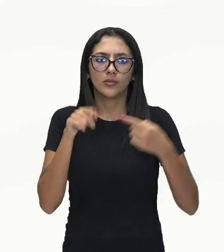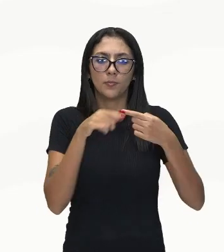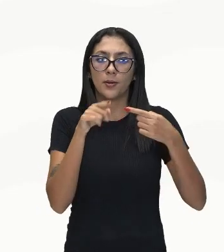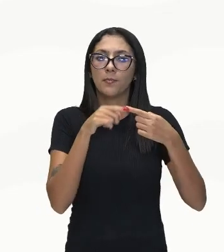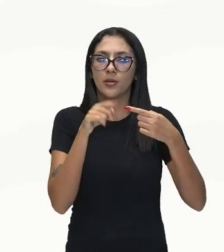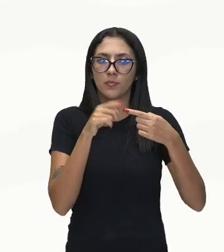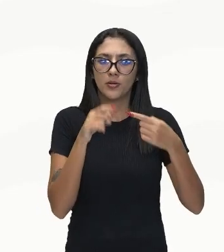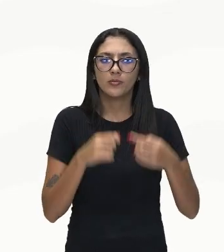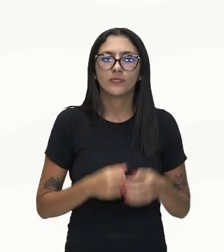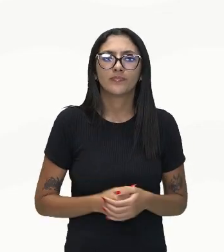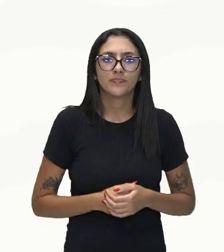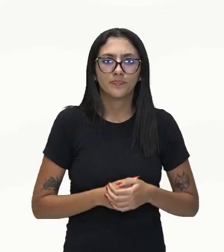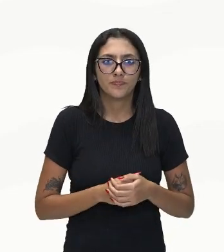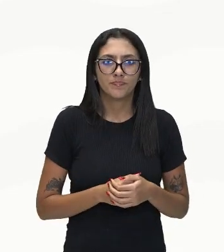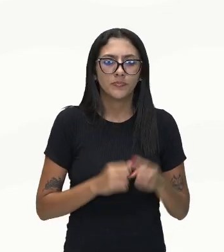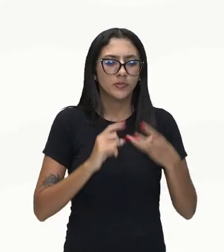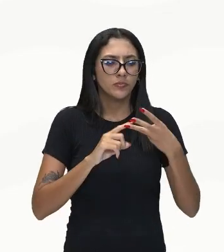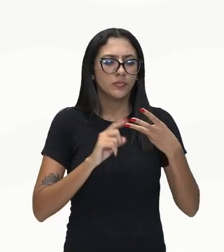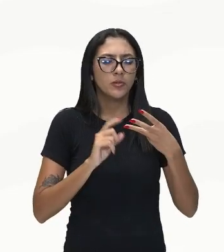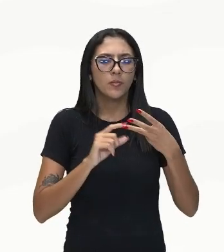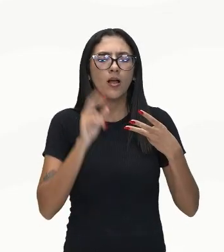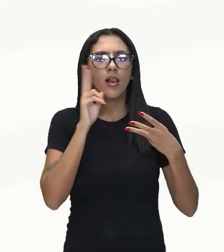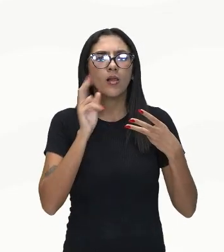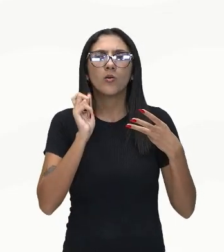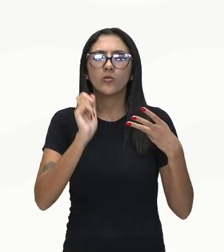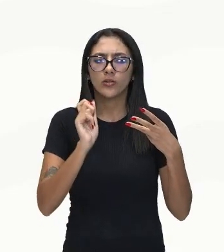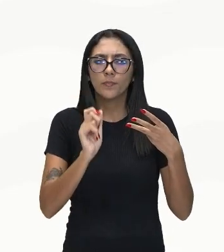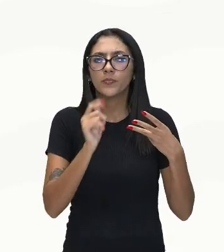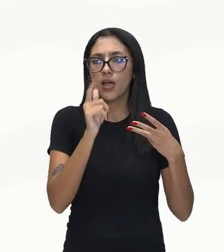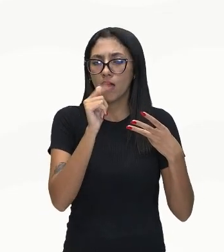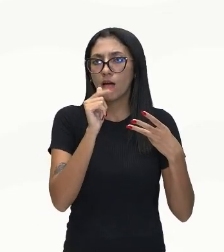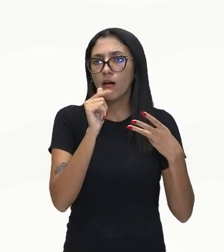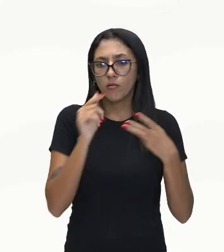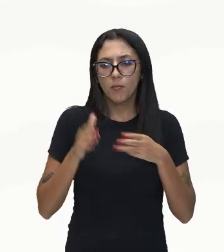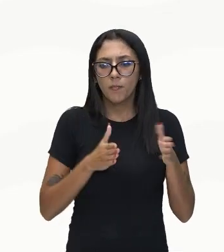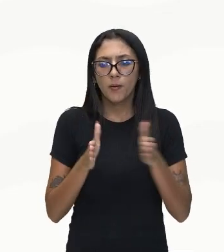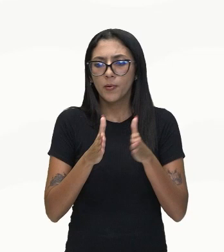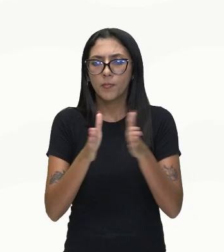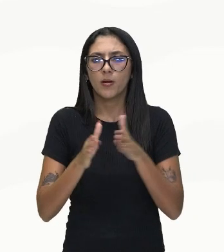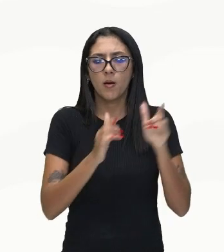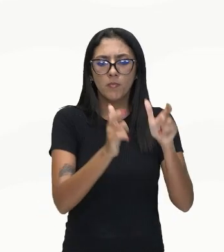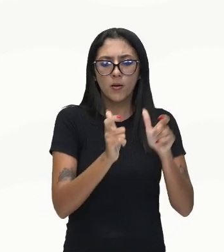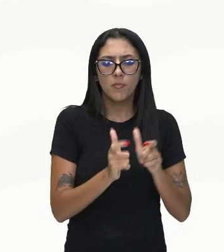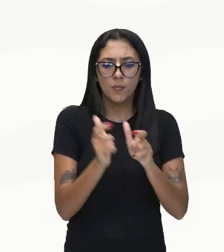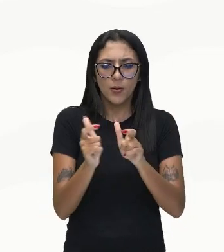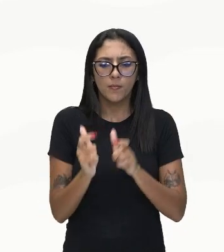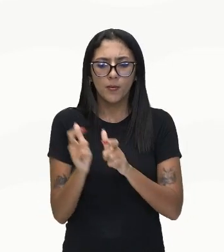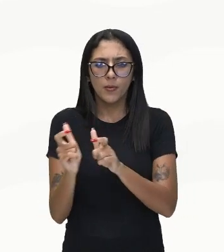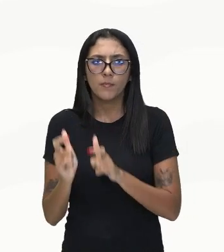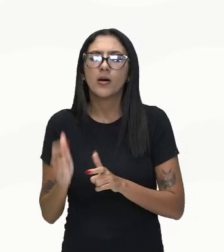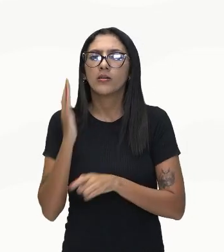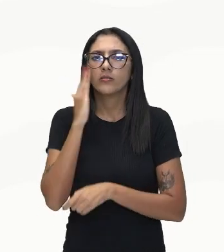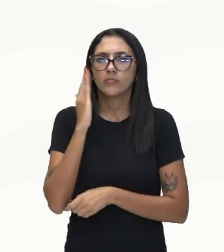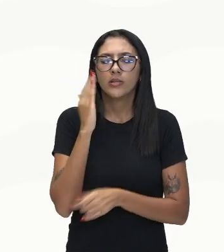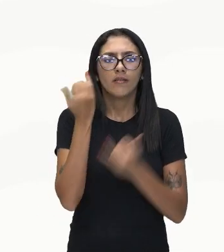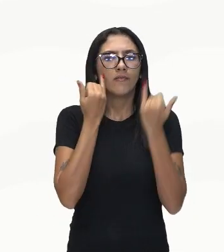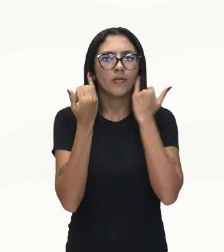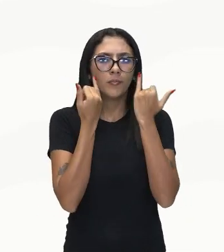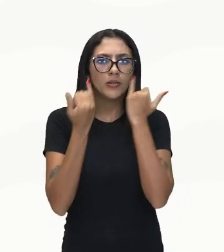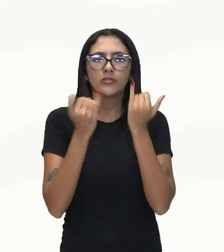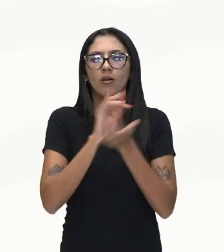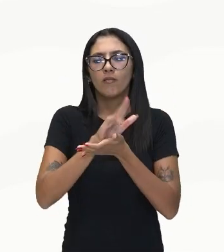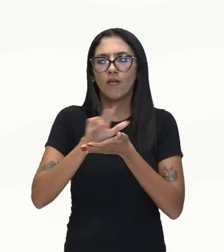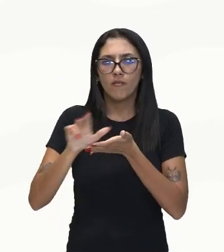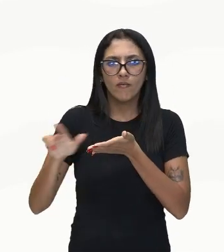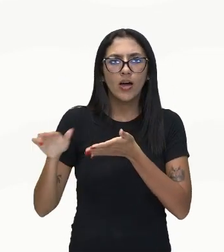critério hidrográfico, que leva em consideração justamente a questão da bacia hidrográfica da Amazônia,